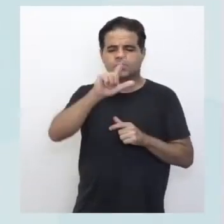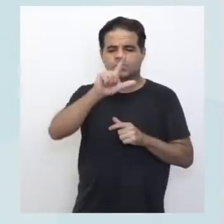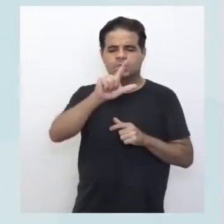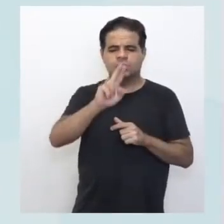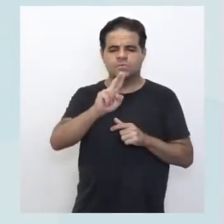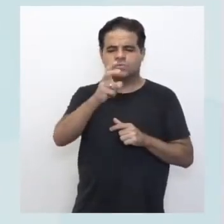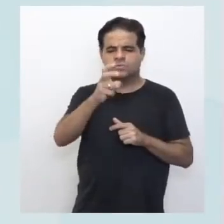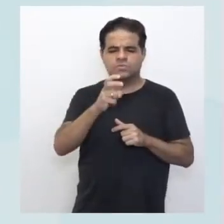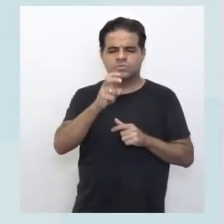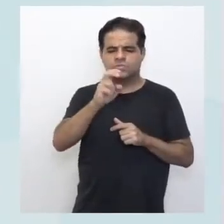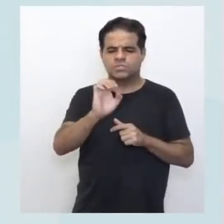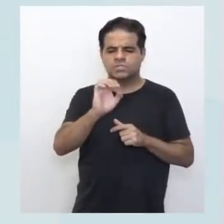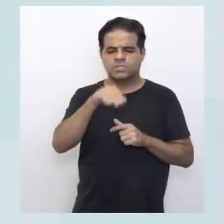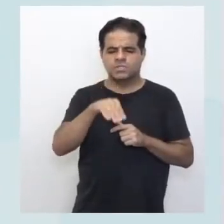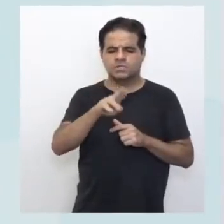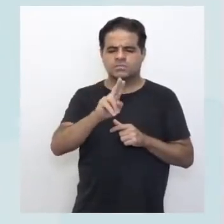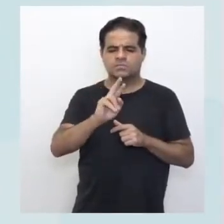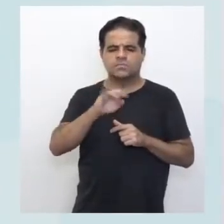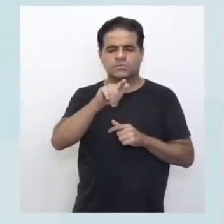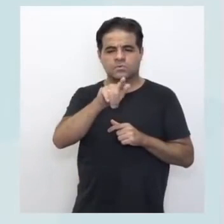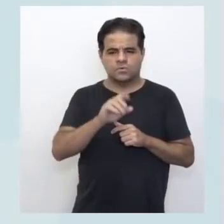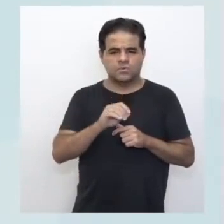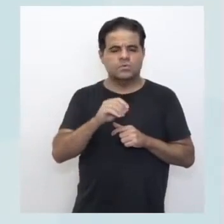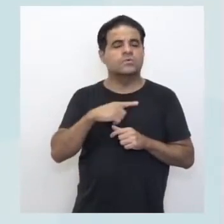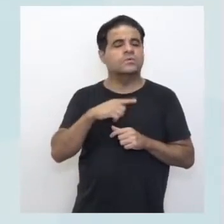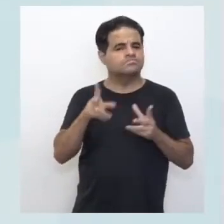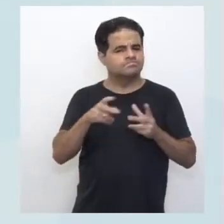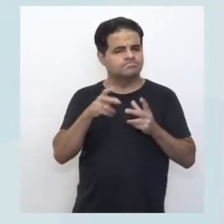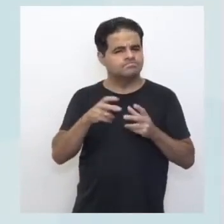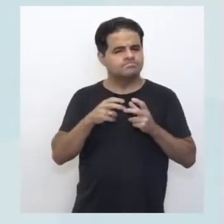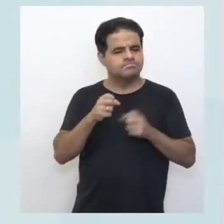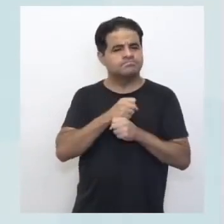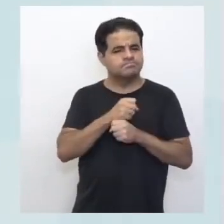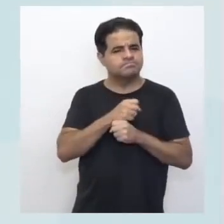Luxemburgo, que tem aí uma renda per capita anual, dados de